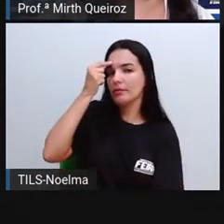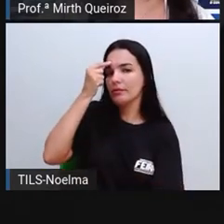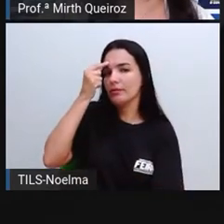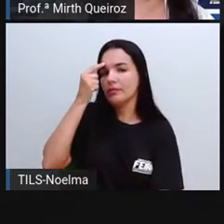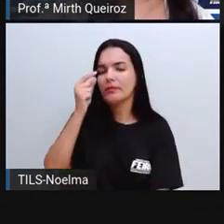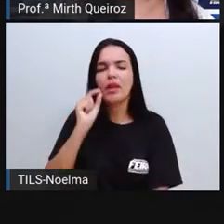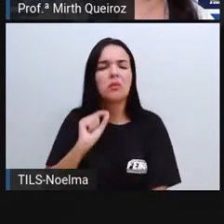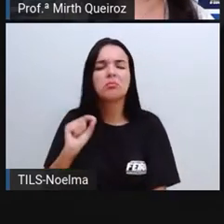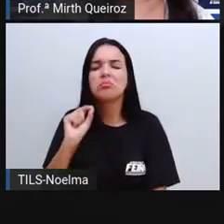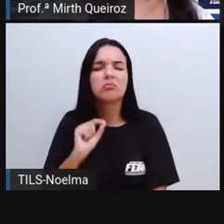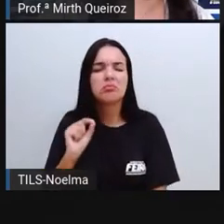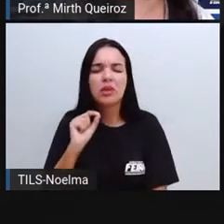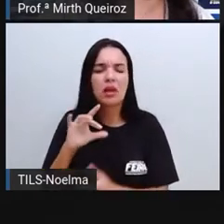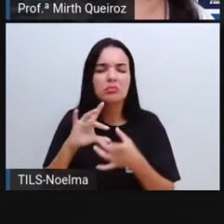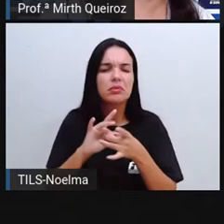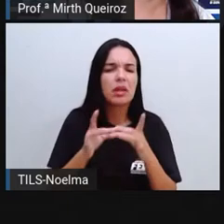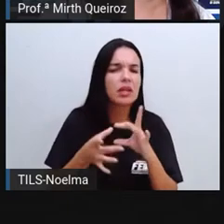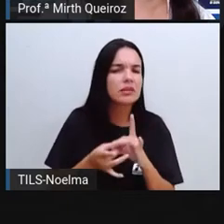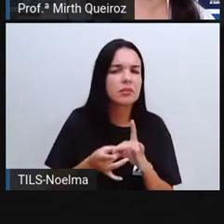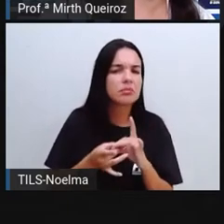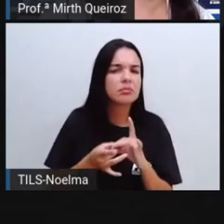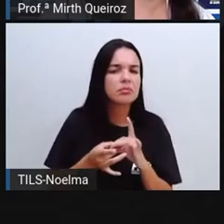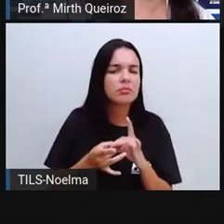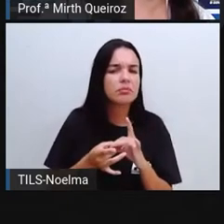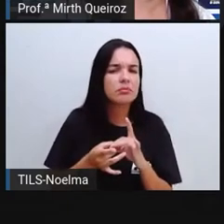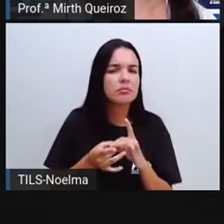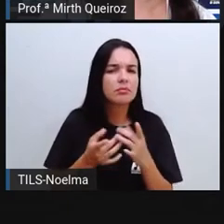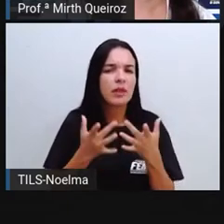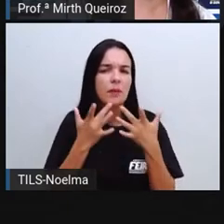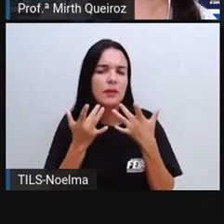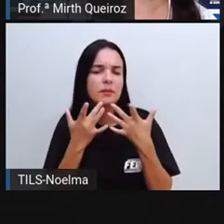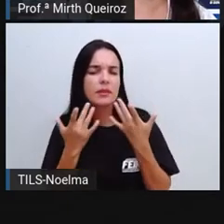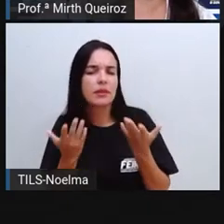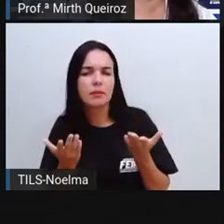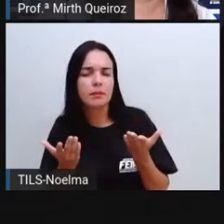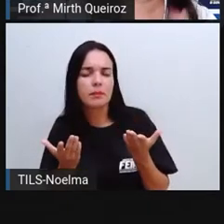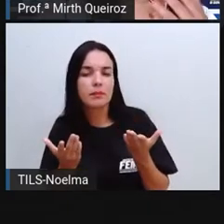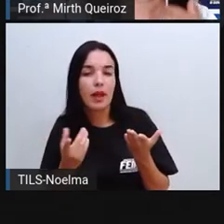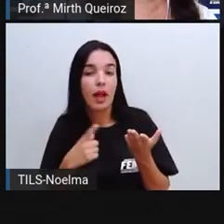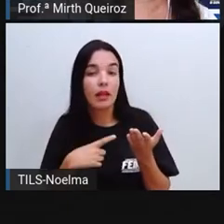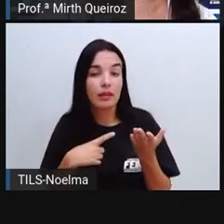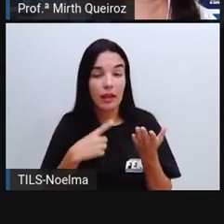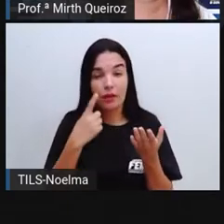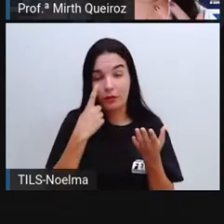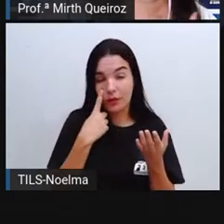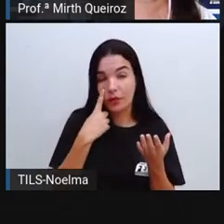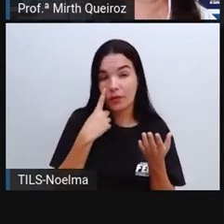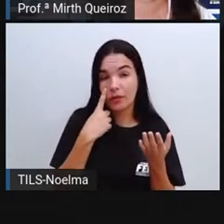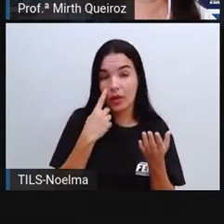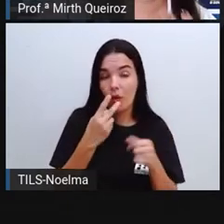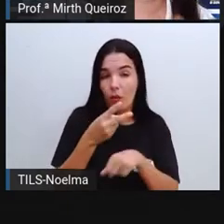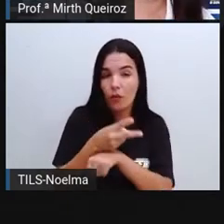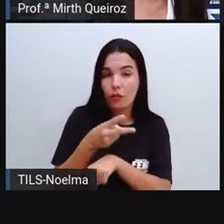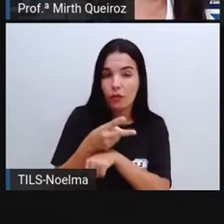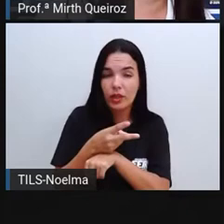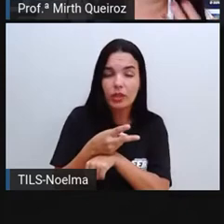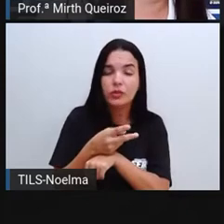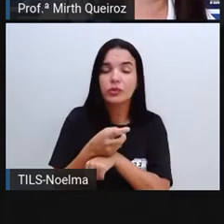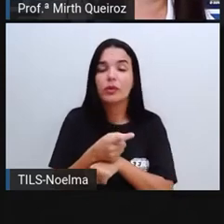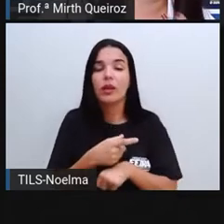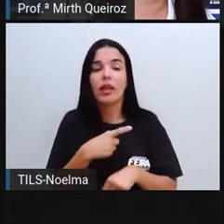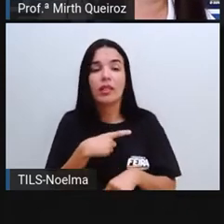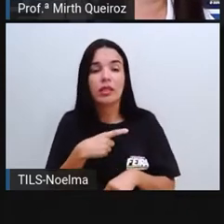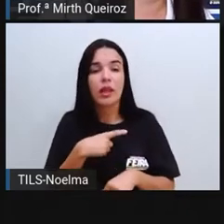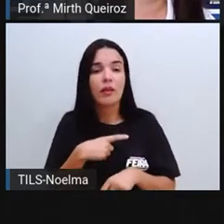Qual a relação desse título com essa animação? Durante ali essa animação, vocês